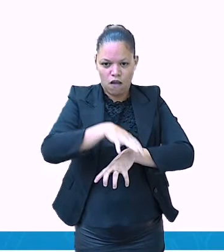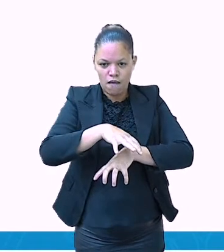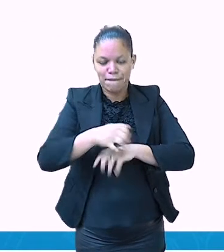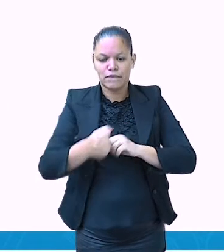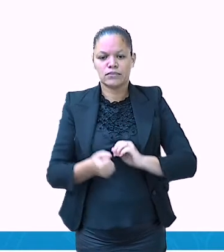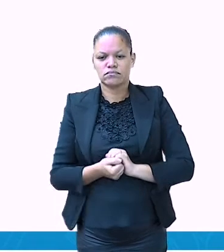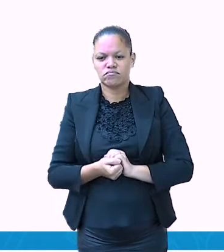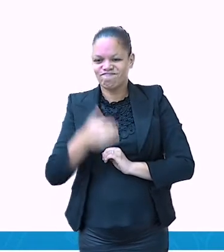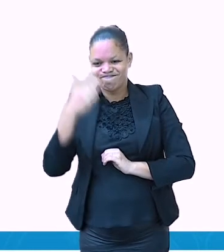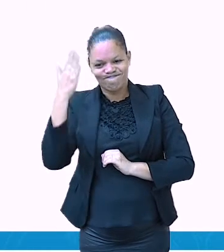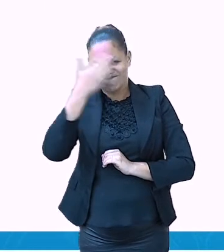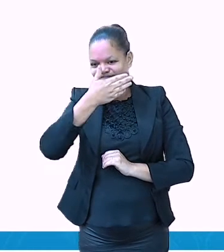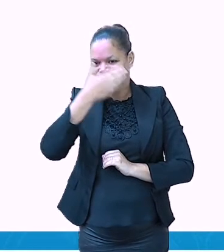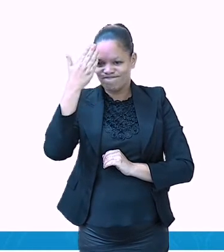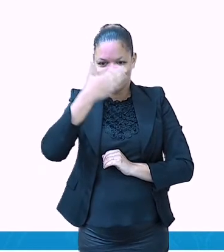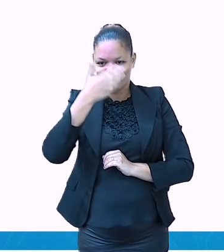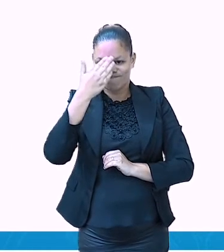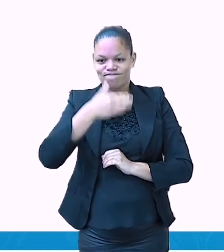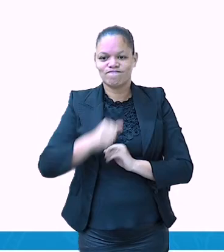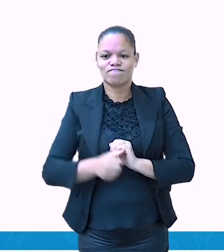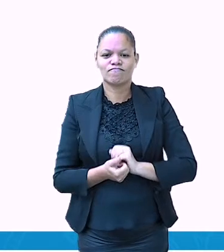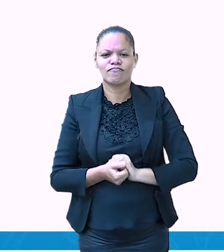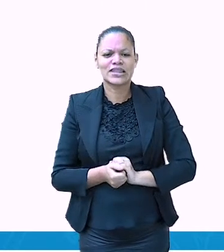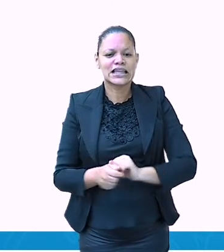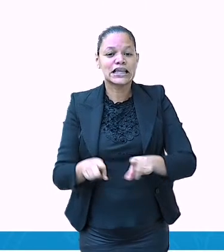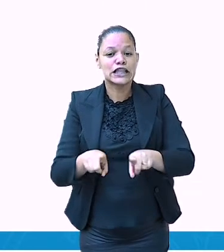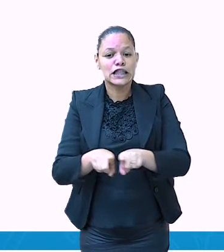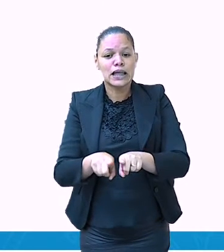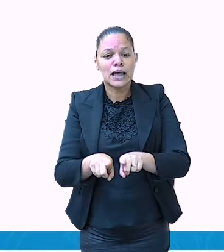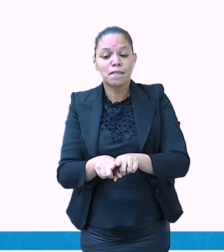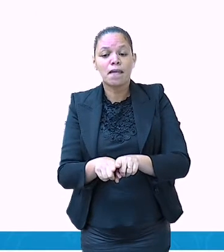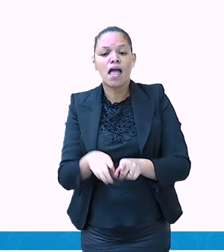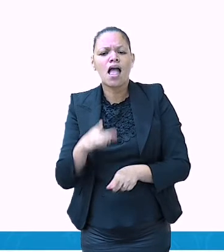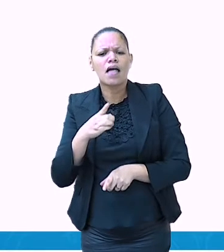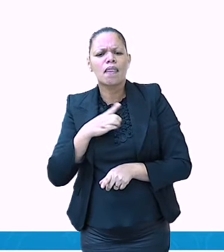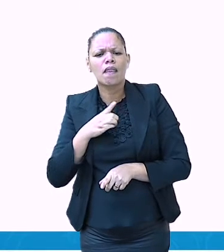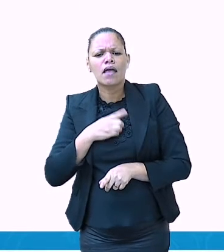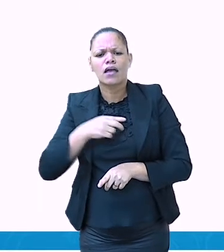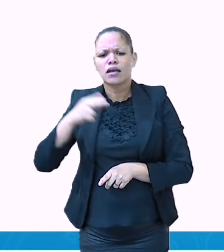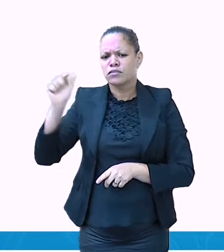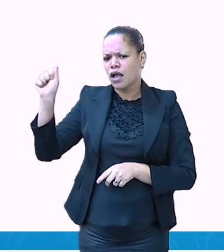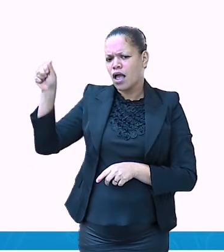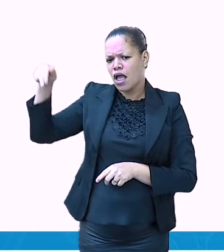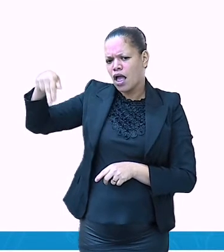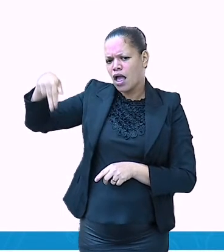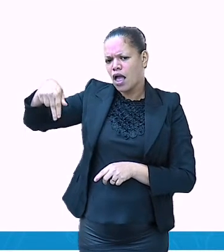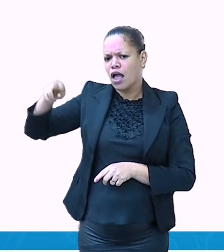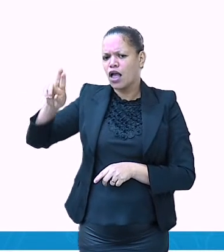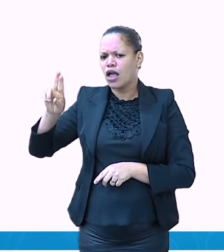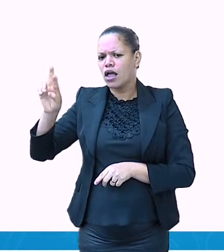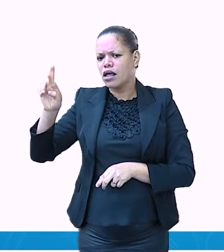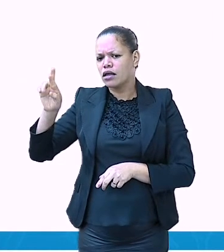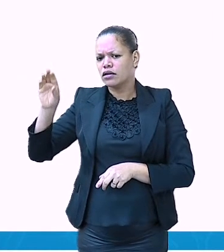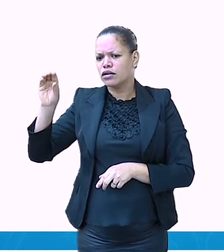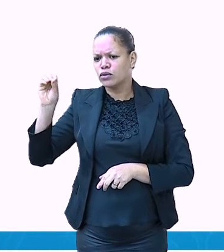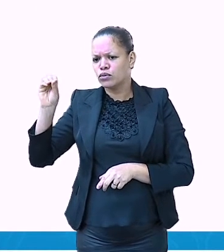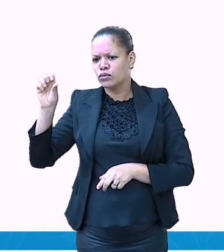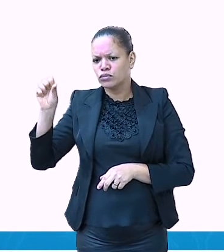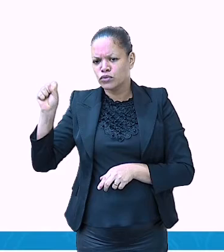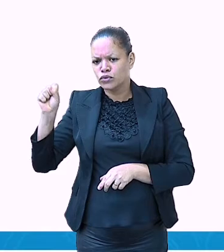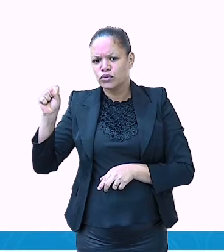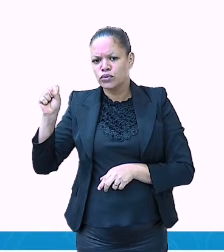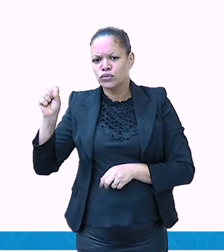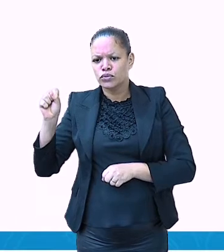enxerga. Temos também aqui os caudatas, que é um tipo de anfíbio com cauda, diferente